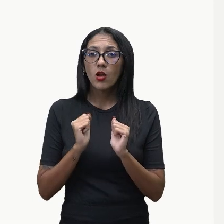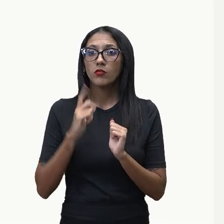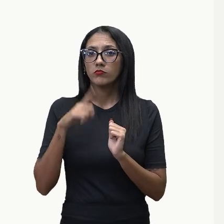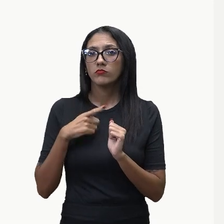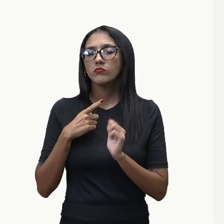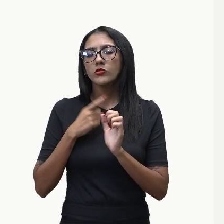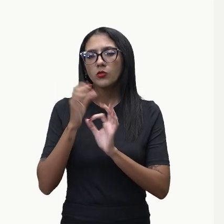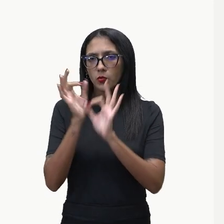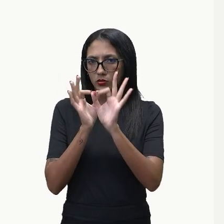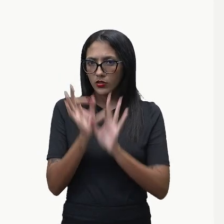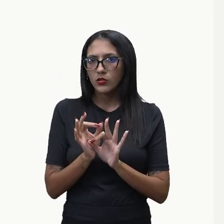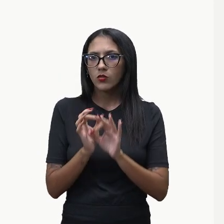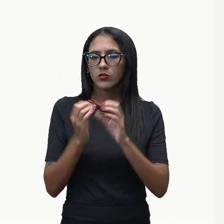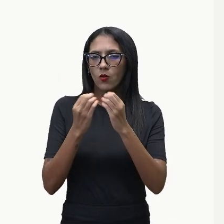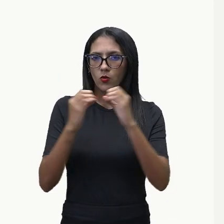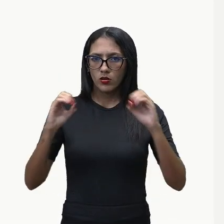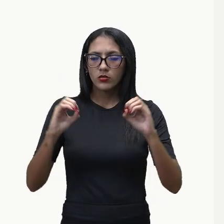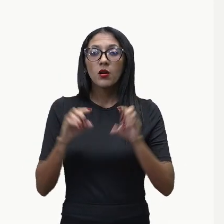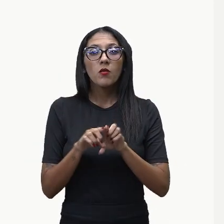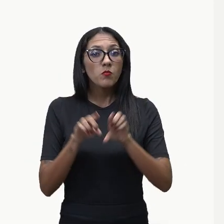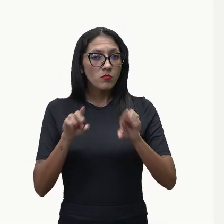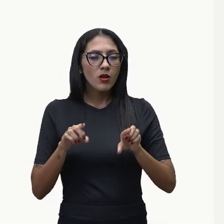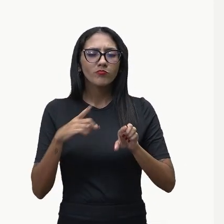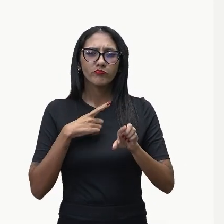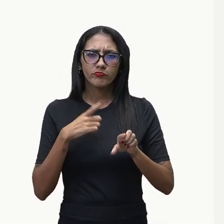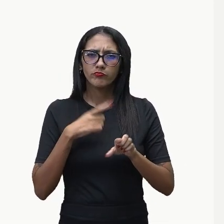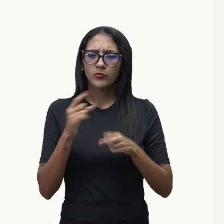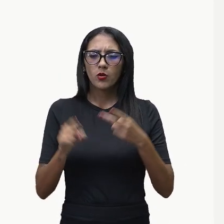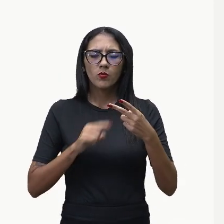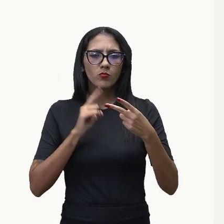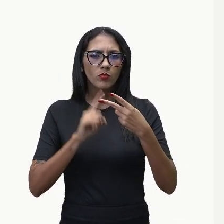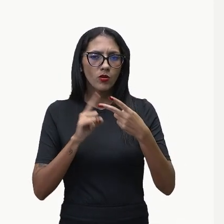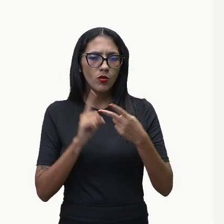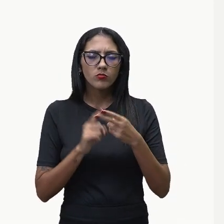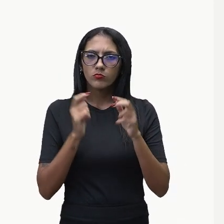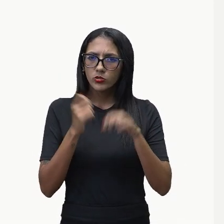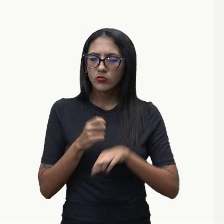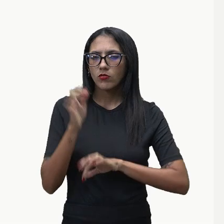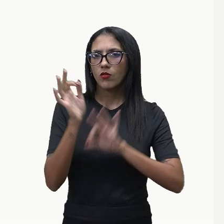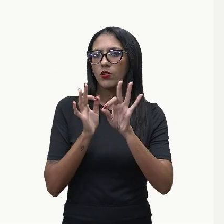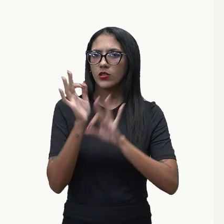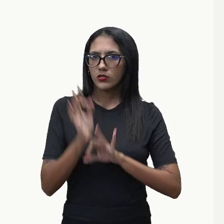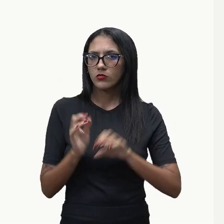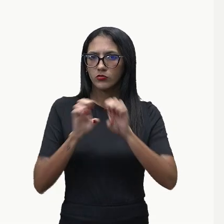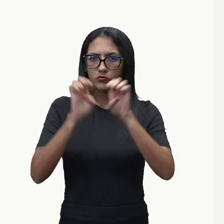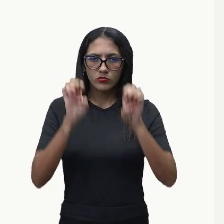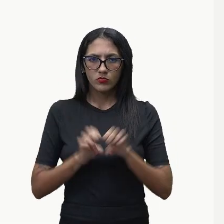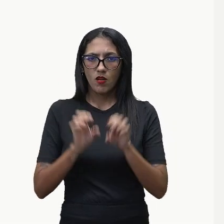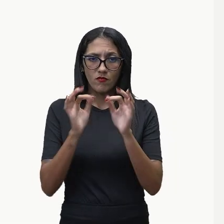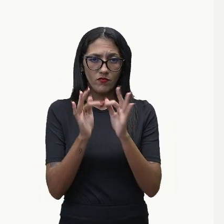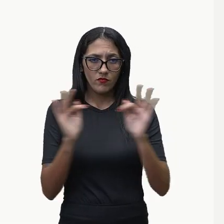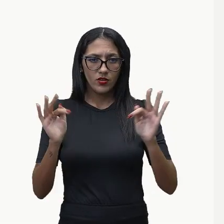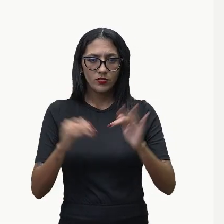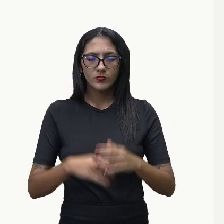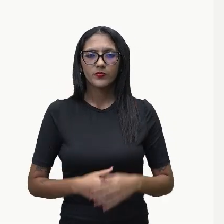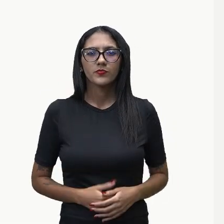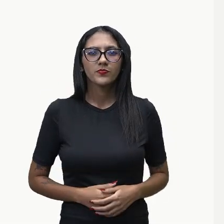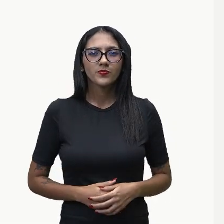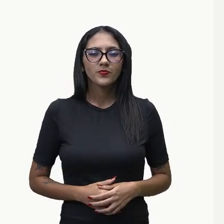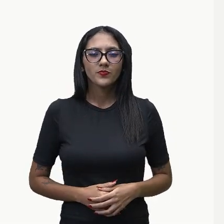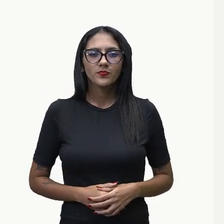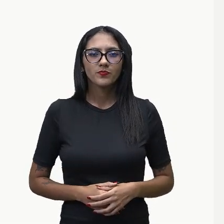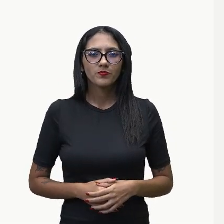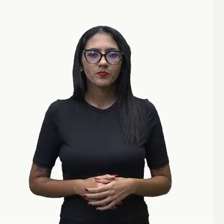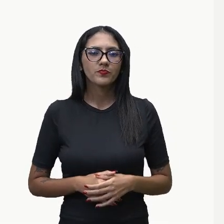da oração. Mas também existe uma outra possibilidade de ordem. Percebam, a grita, ou seja,